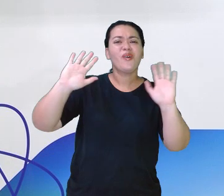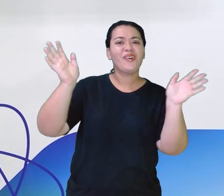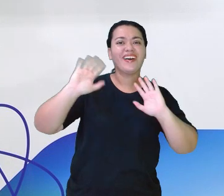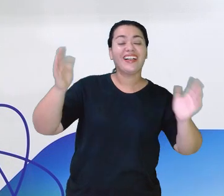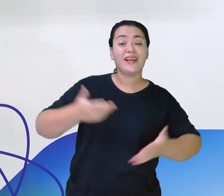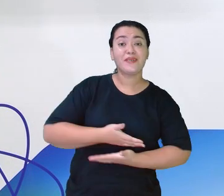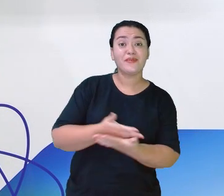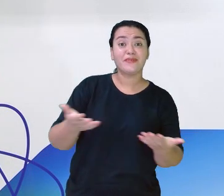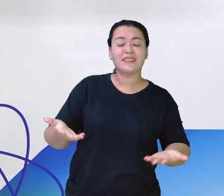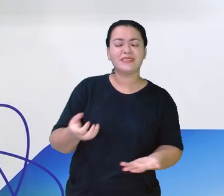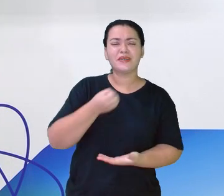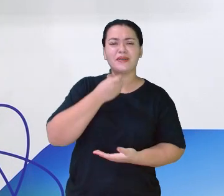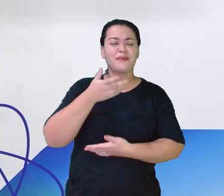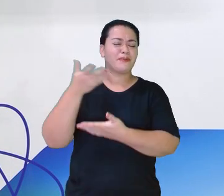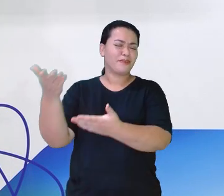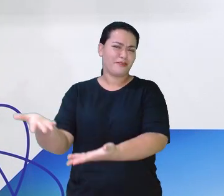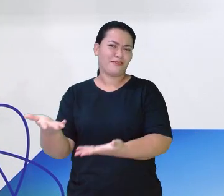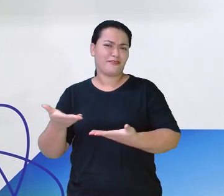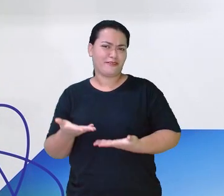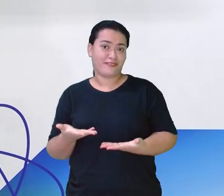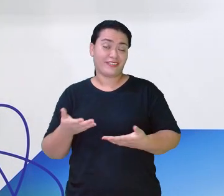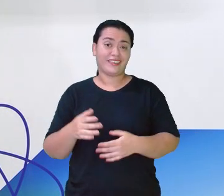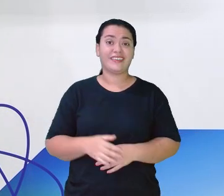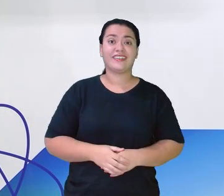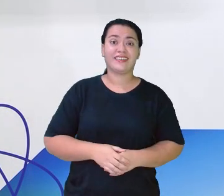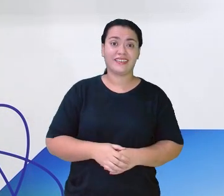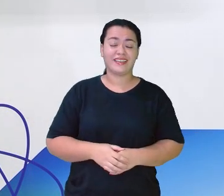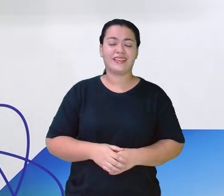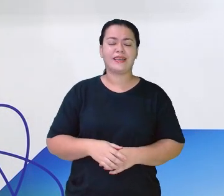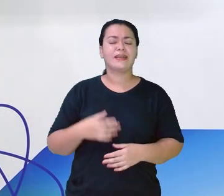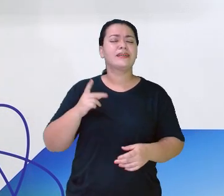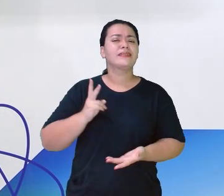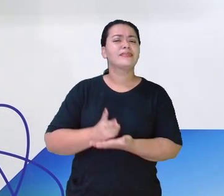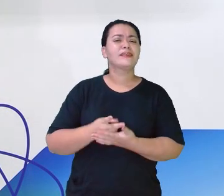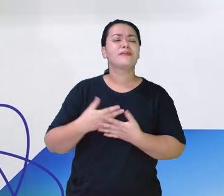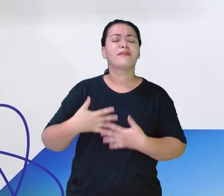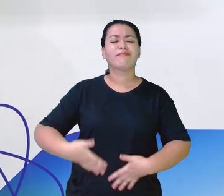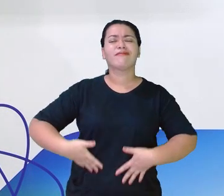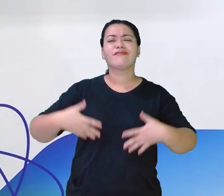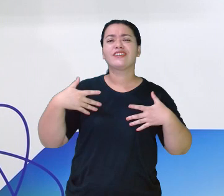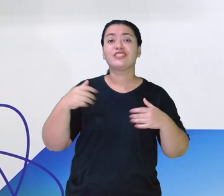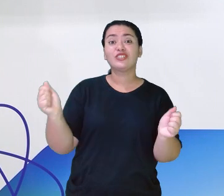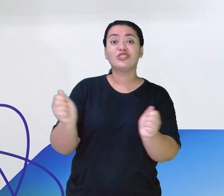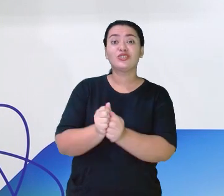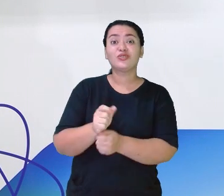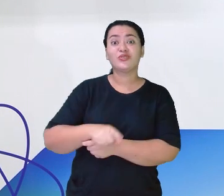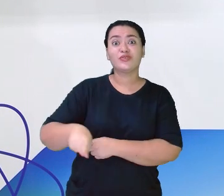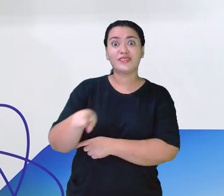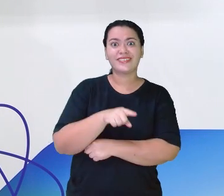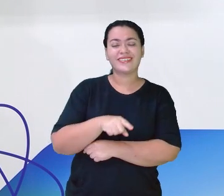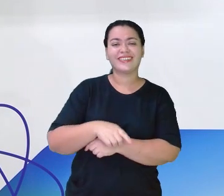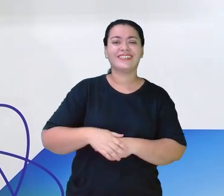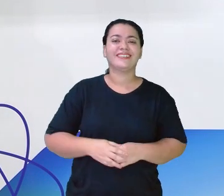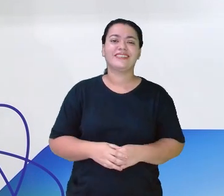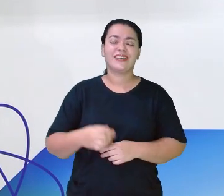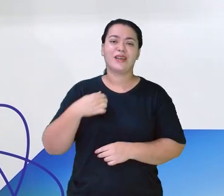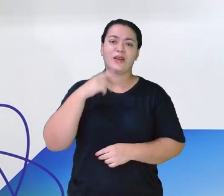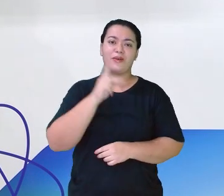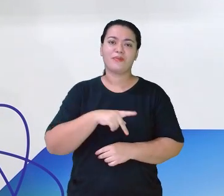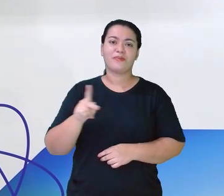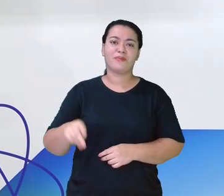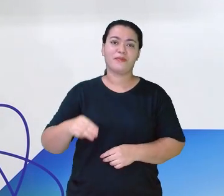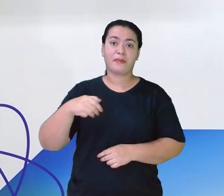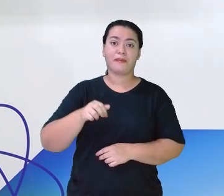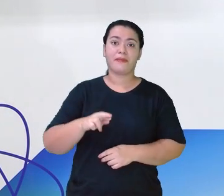Olá, pessoal, sejam muito bem-vindos. É sempre um prazer estar aqui, juntinho com vocês. Eu sou a